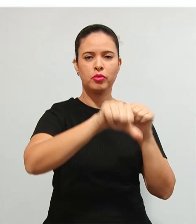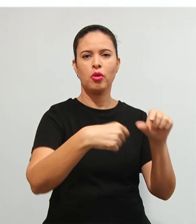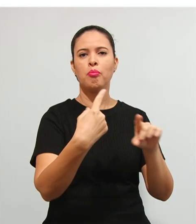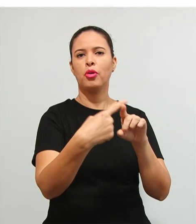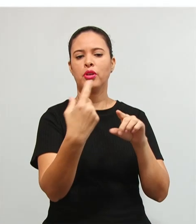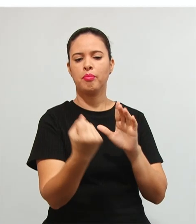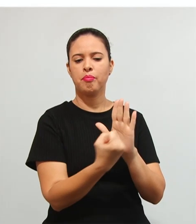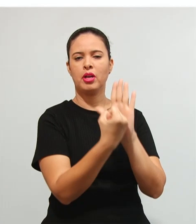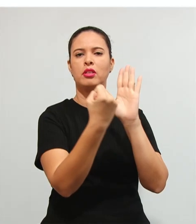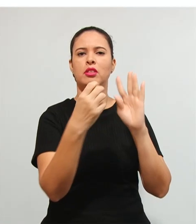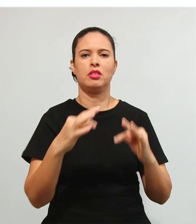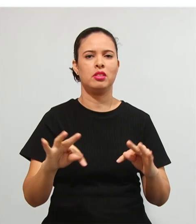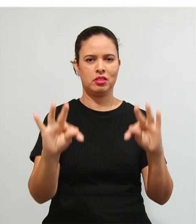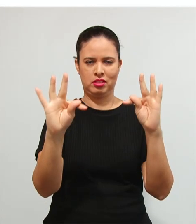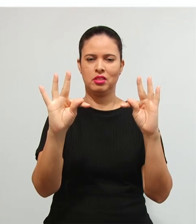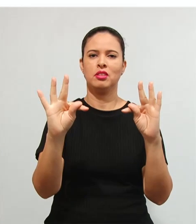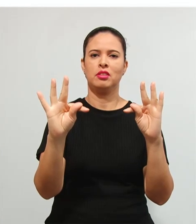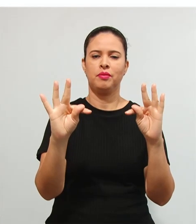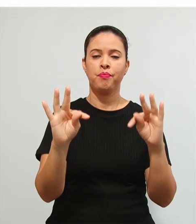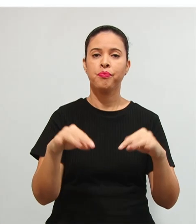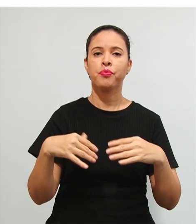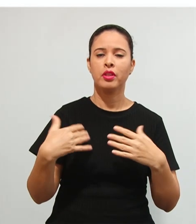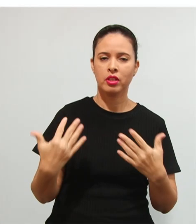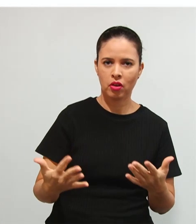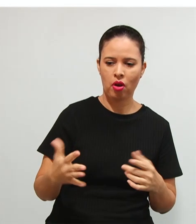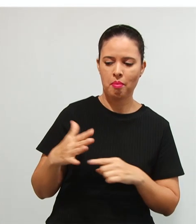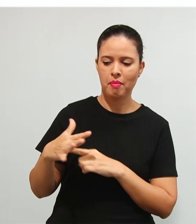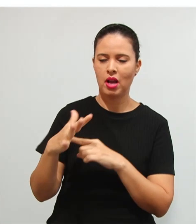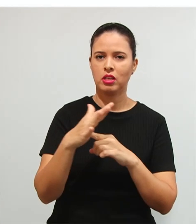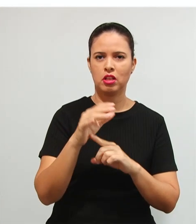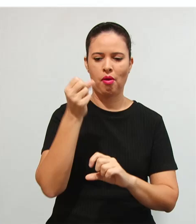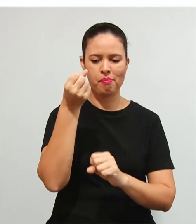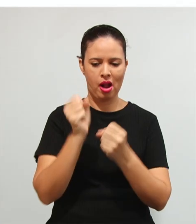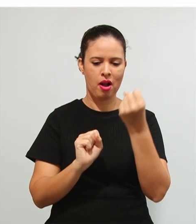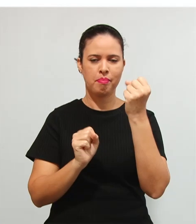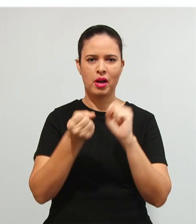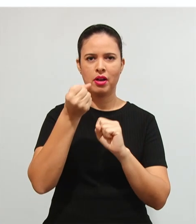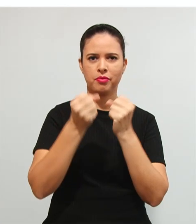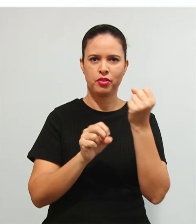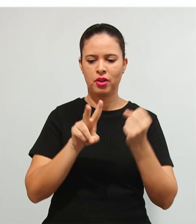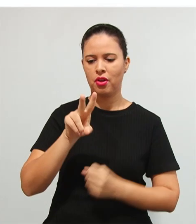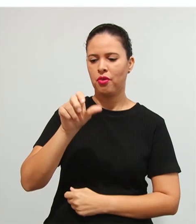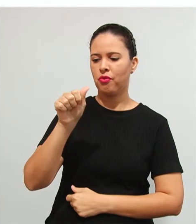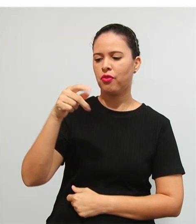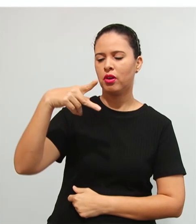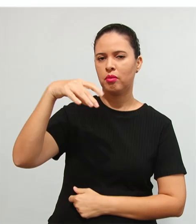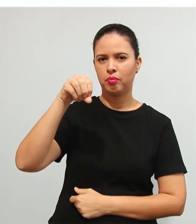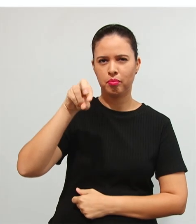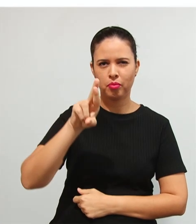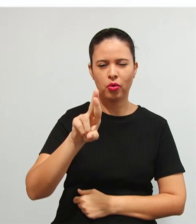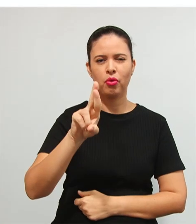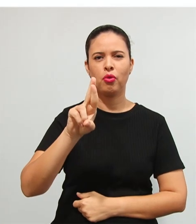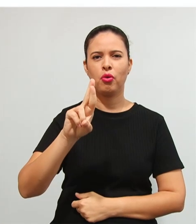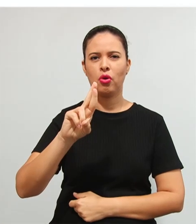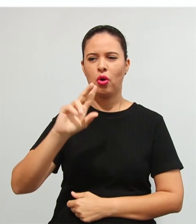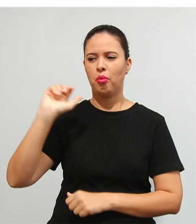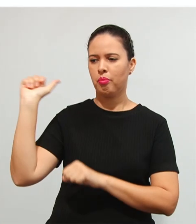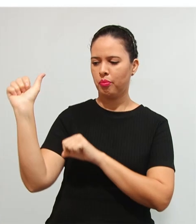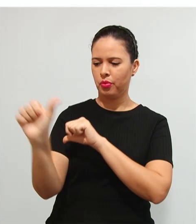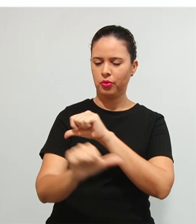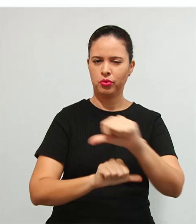Então, assim como a máquina a vapor ela interferiu lá no meio de produção e no modo de